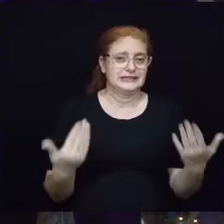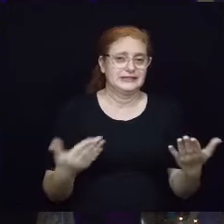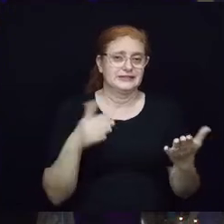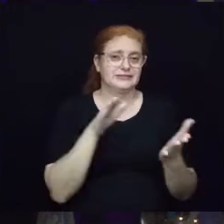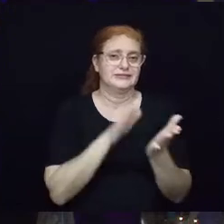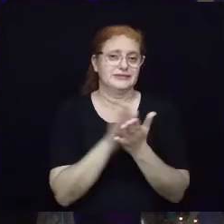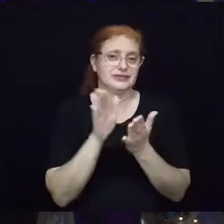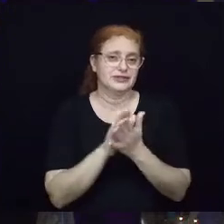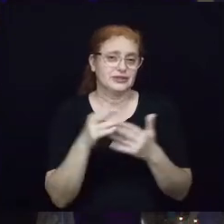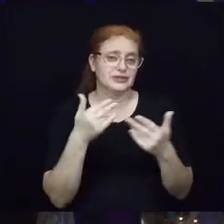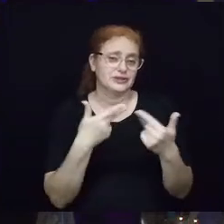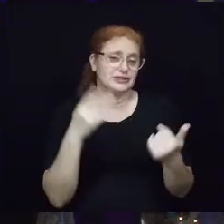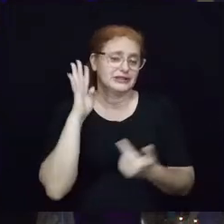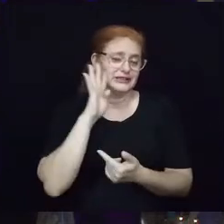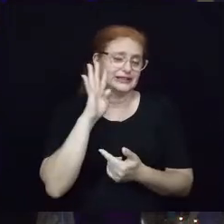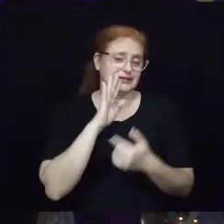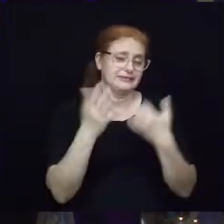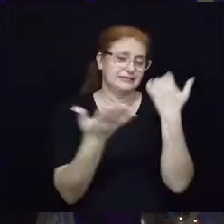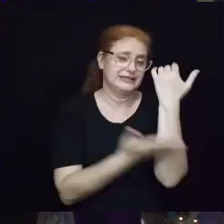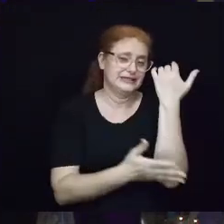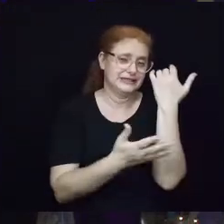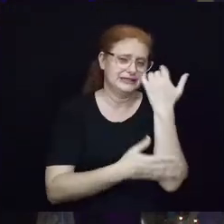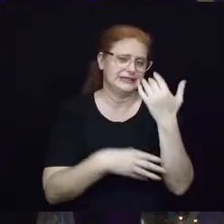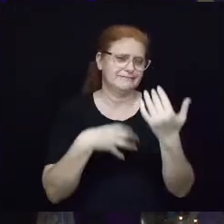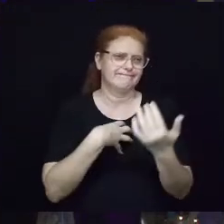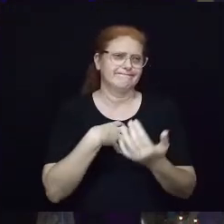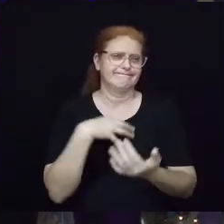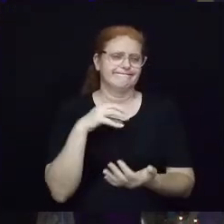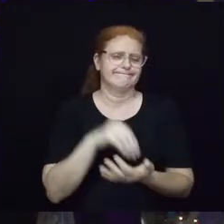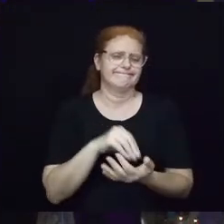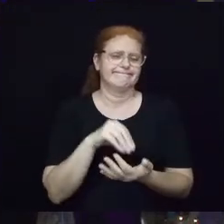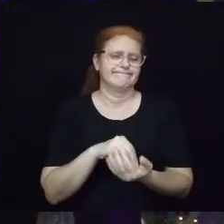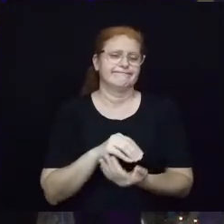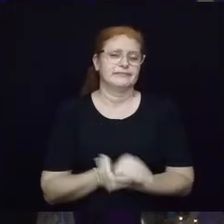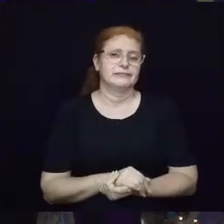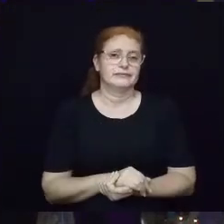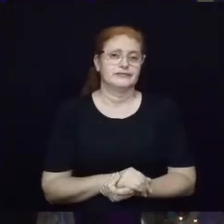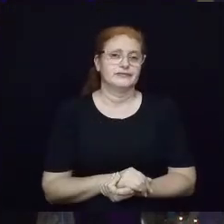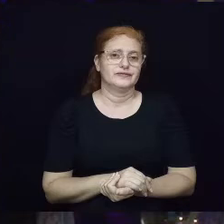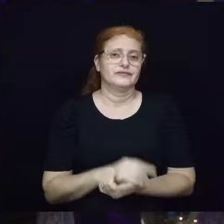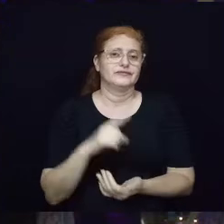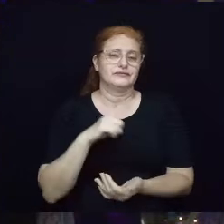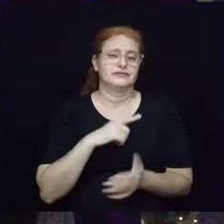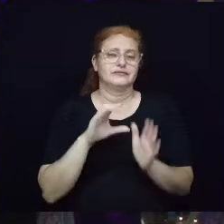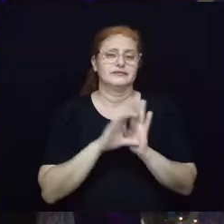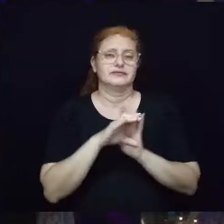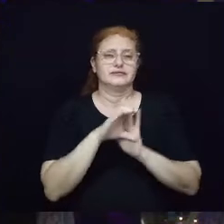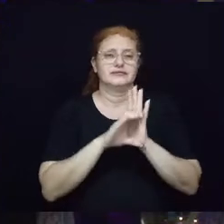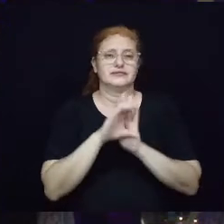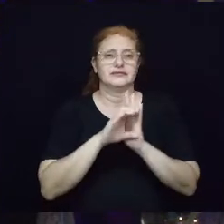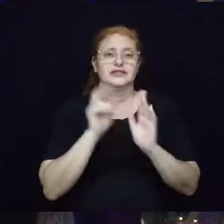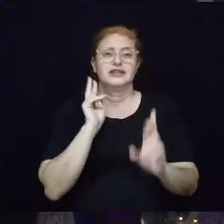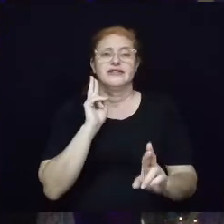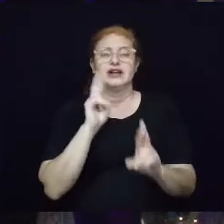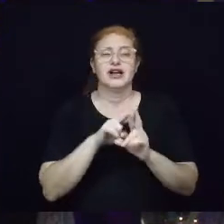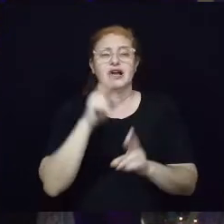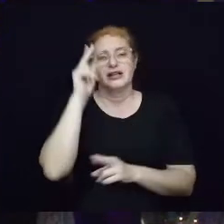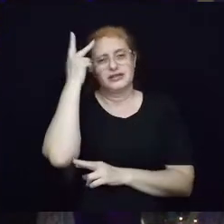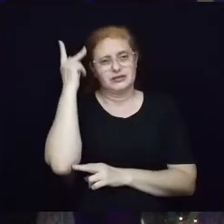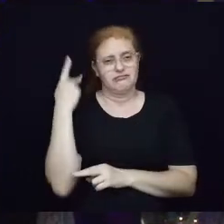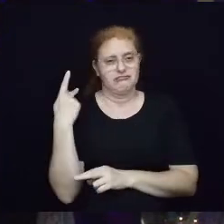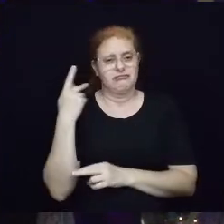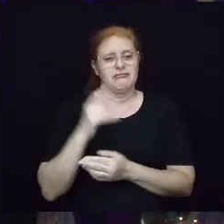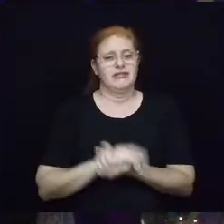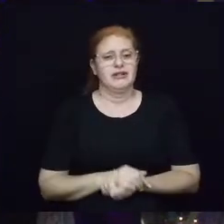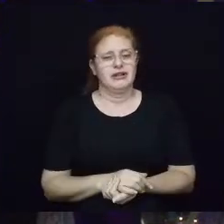coisas bacanas em madeira. E senti falta de uma conceituação, de uma referência histórica.